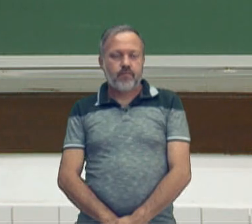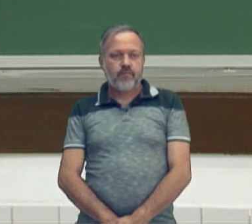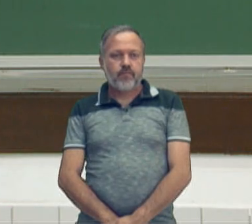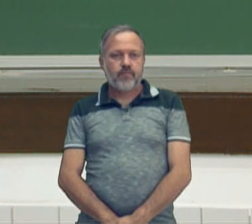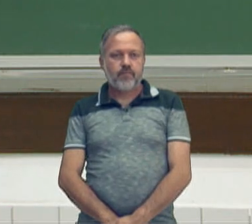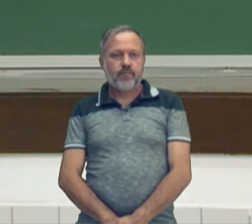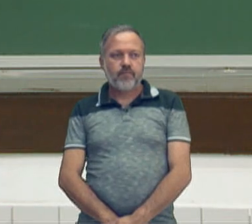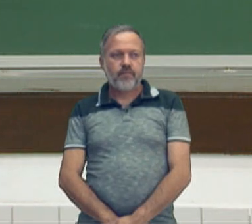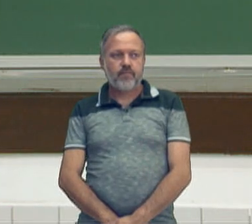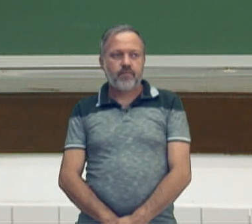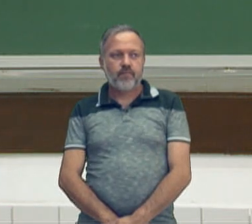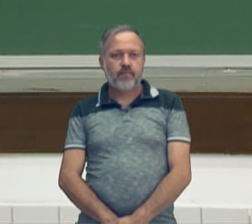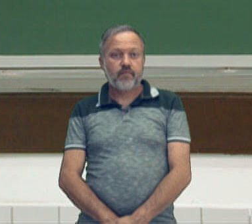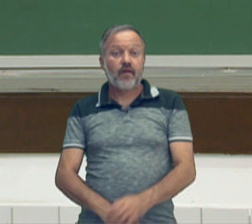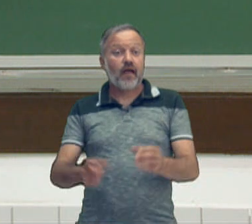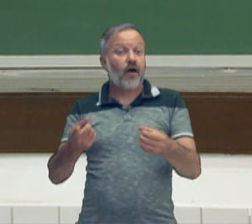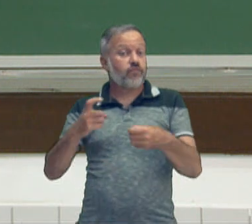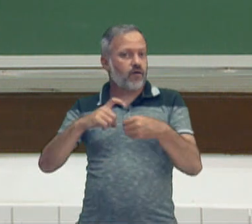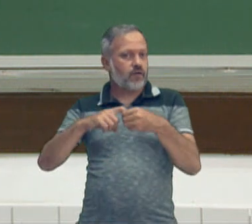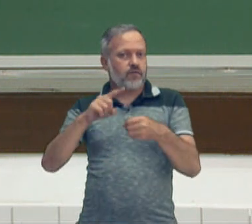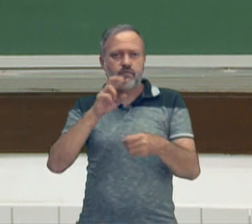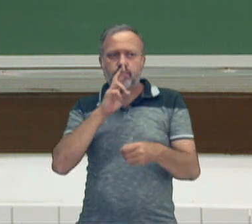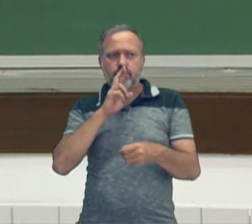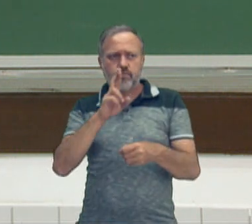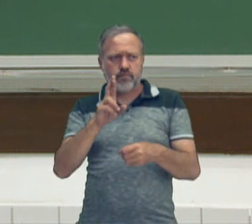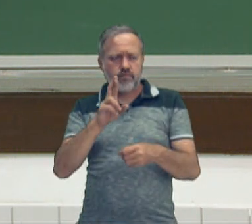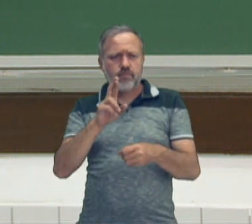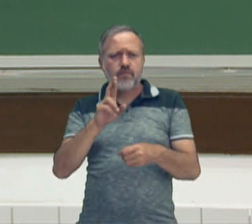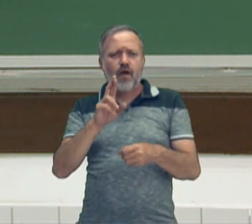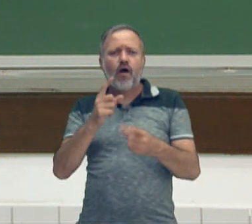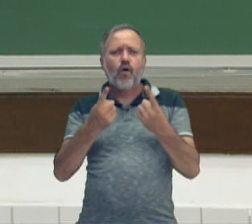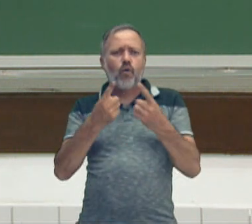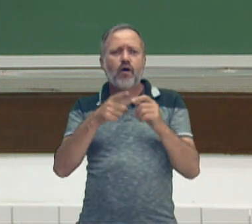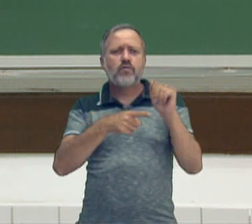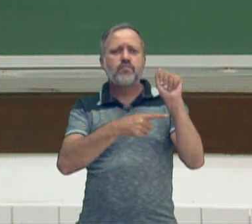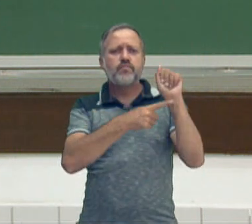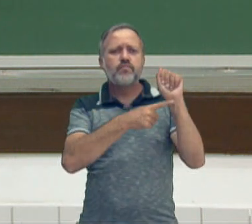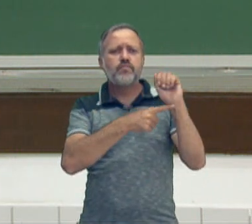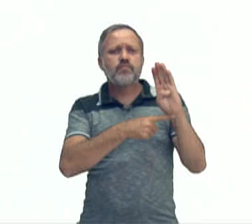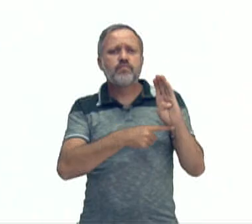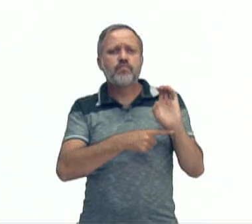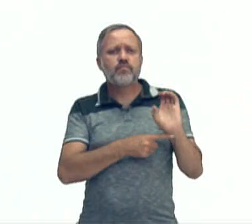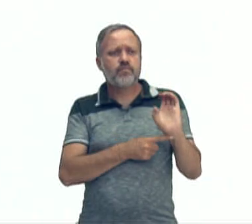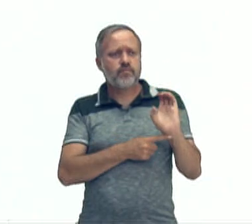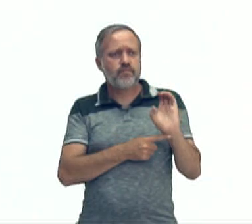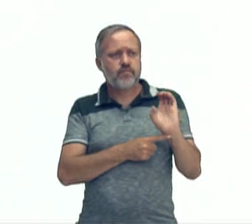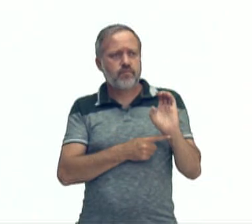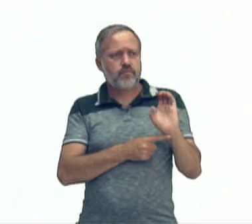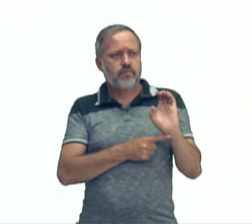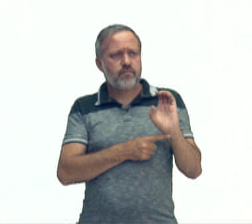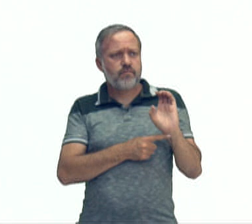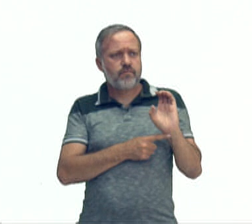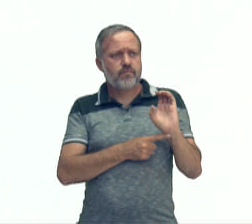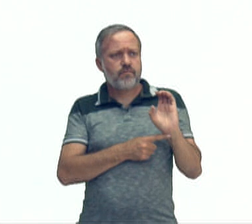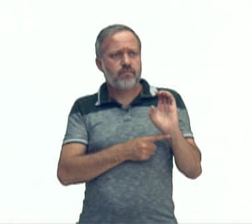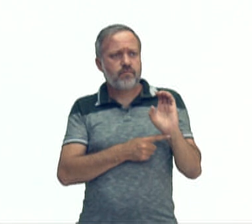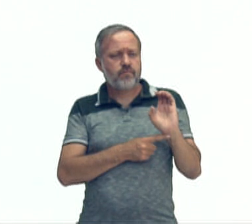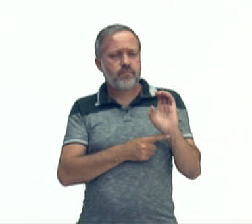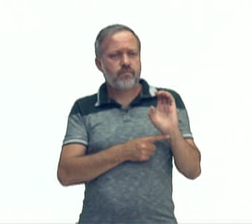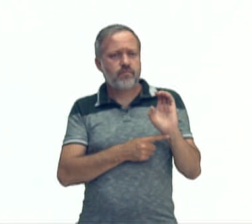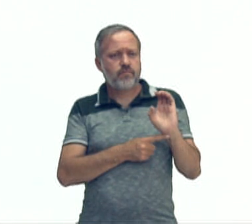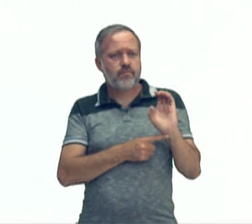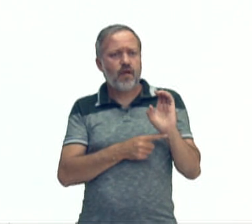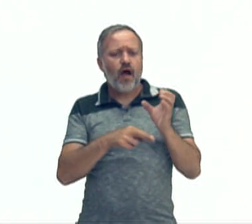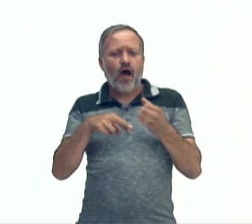Daí, moçada, tudo bom? Voltando aí, chegaram à conclusão? Beleza, vamos lá. Então, sobre